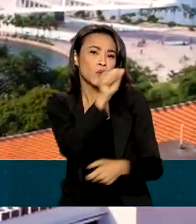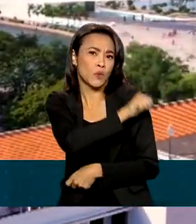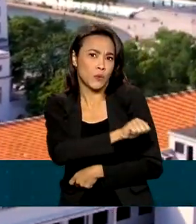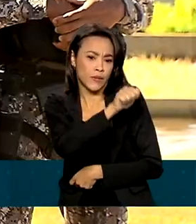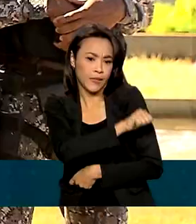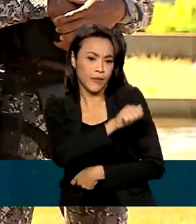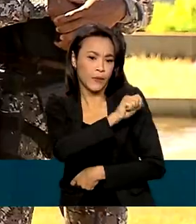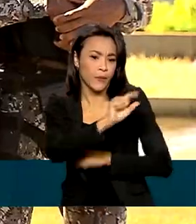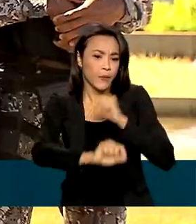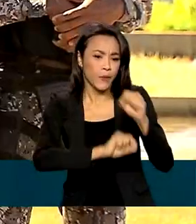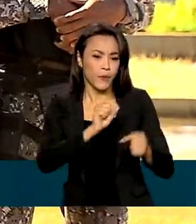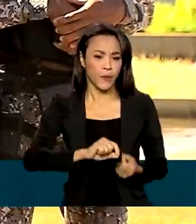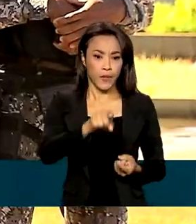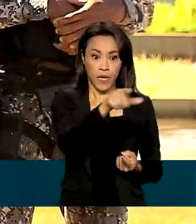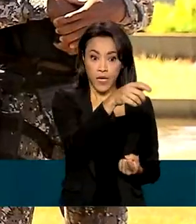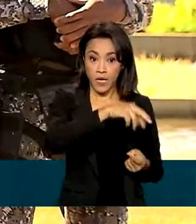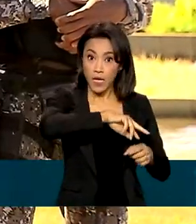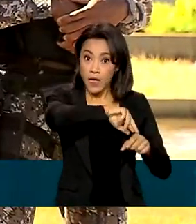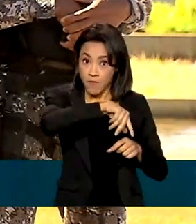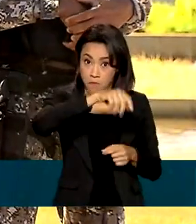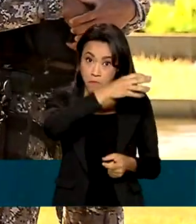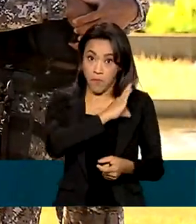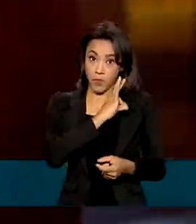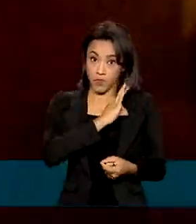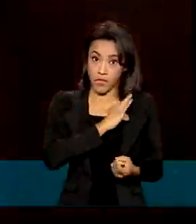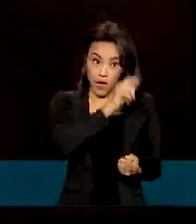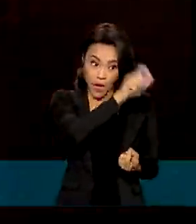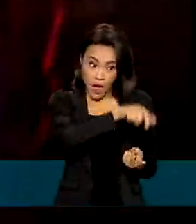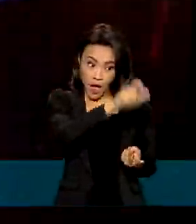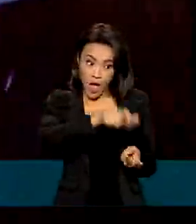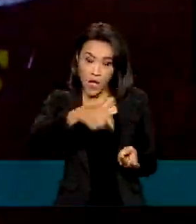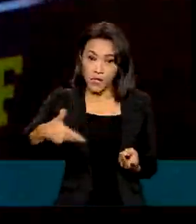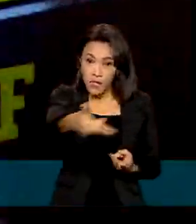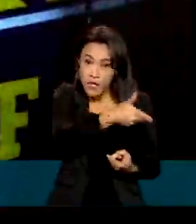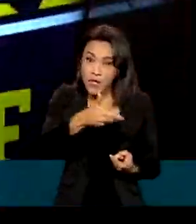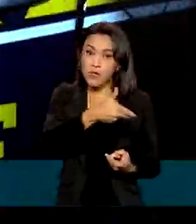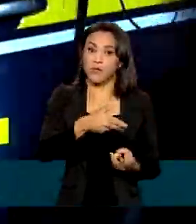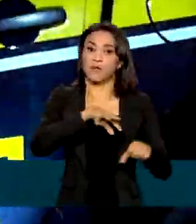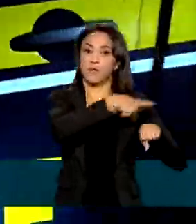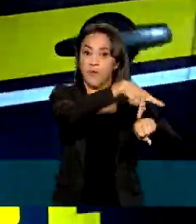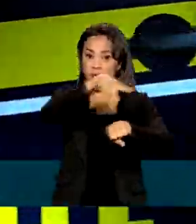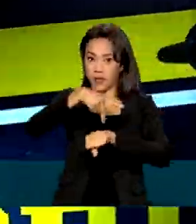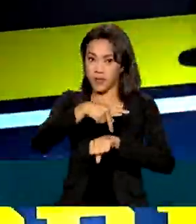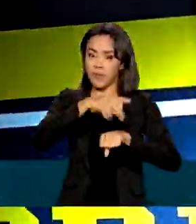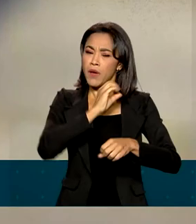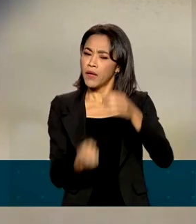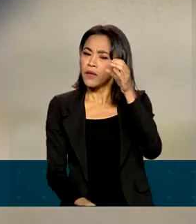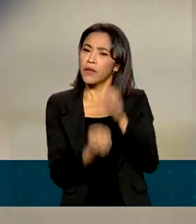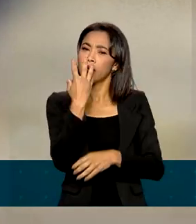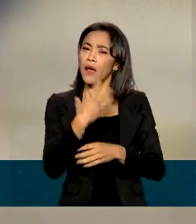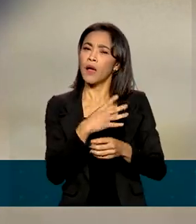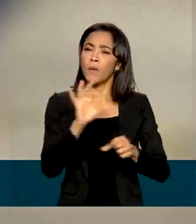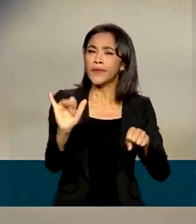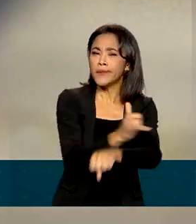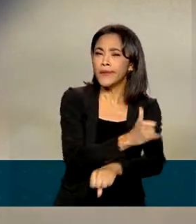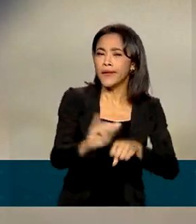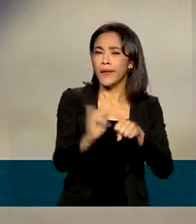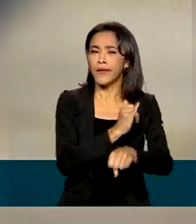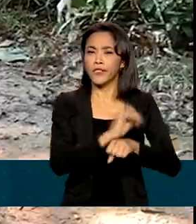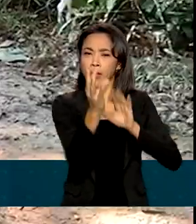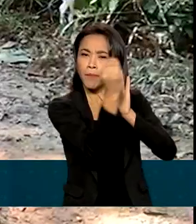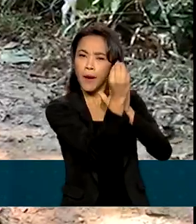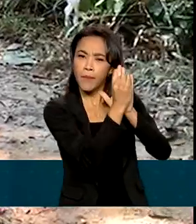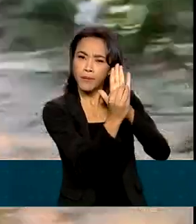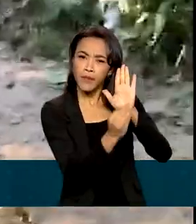no Rio de Janeiro agentes dos países sul-americanos para desenvolver uma estratégia conjunta de combate